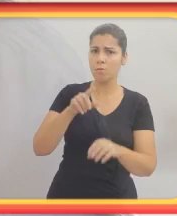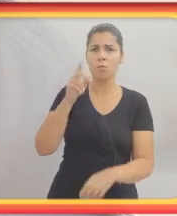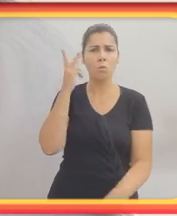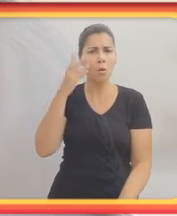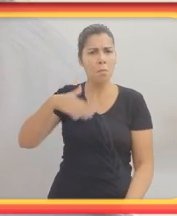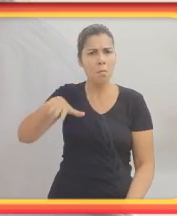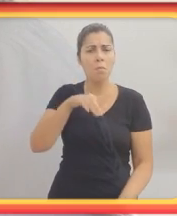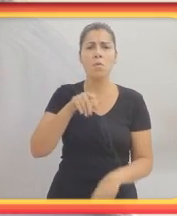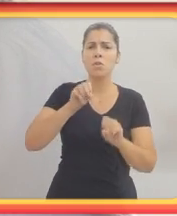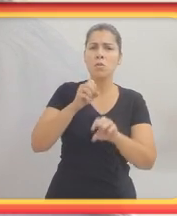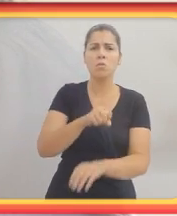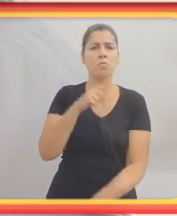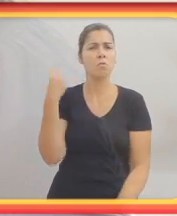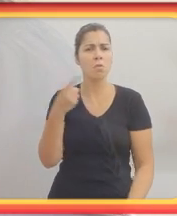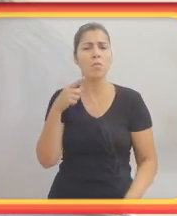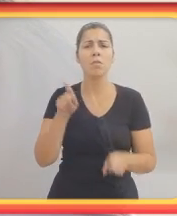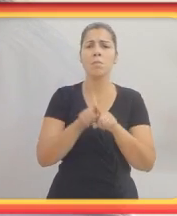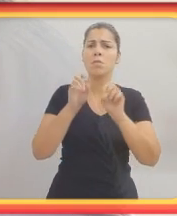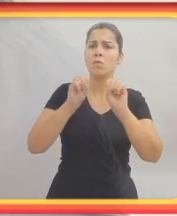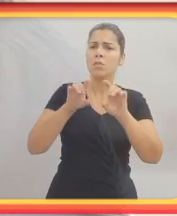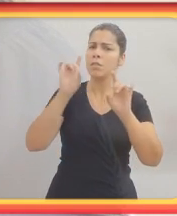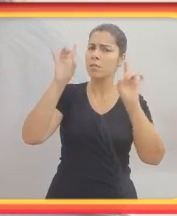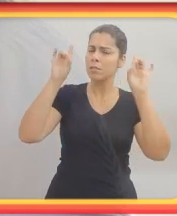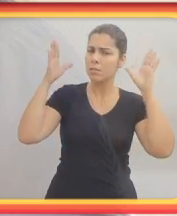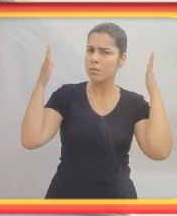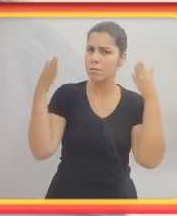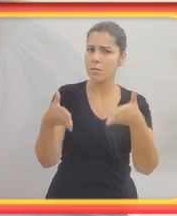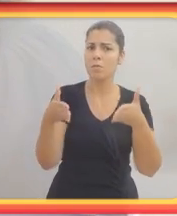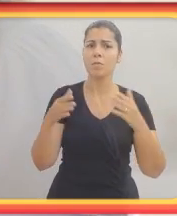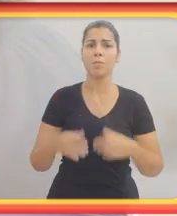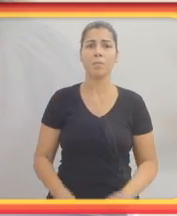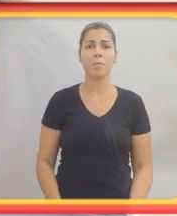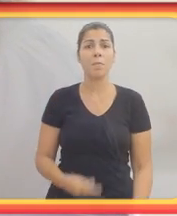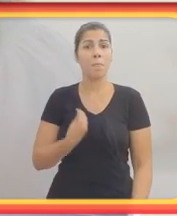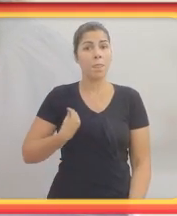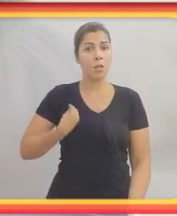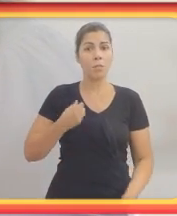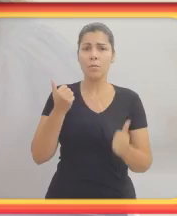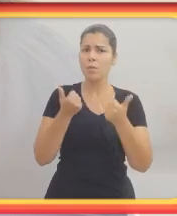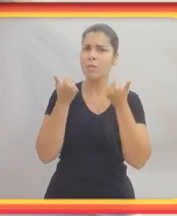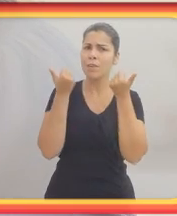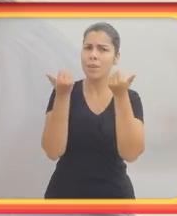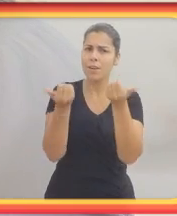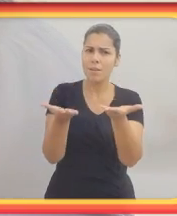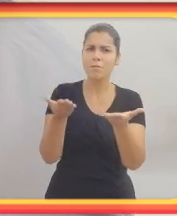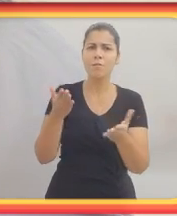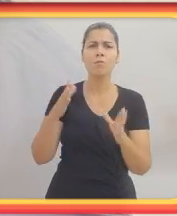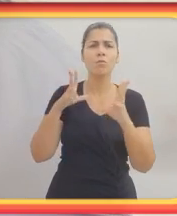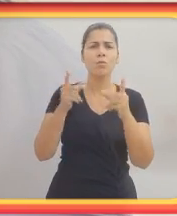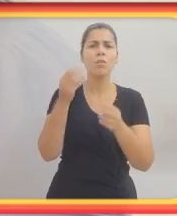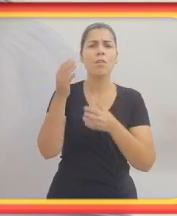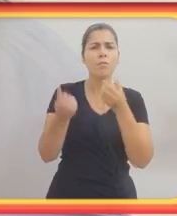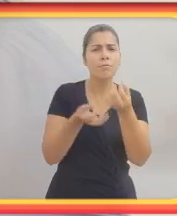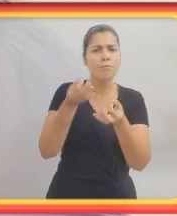contextos, seja dentro da educação regular, do ensino geral ou da educação especial.